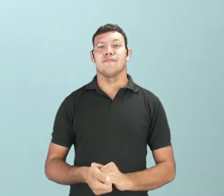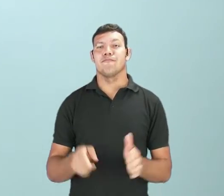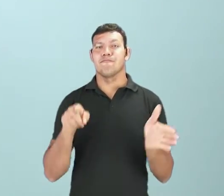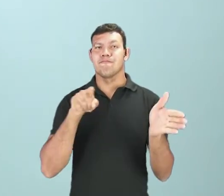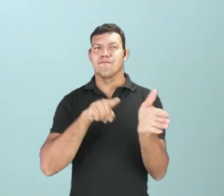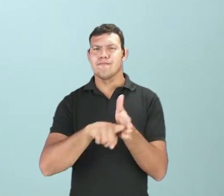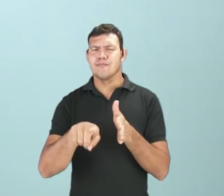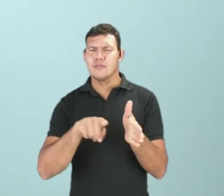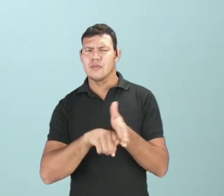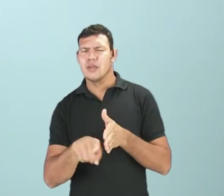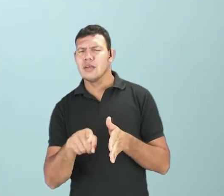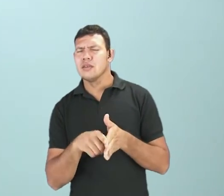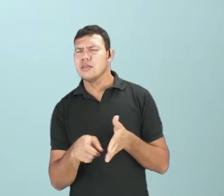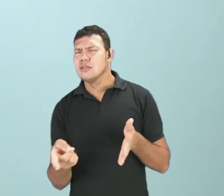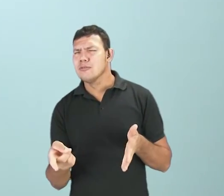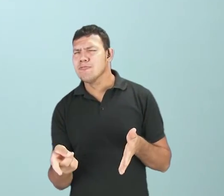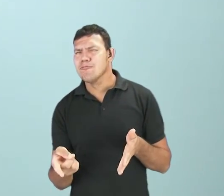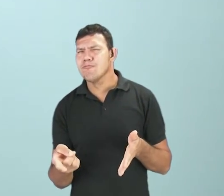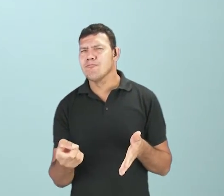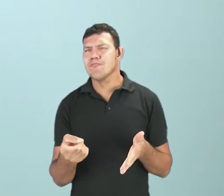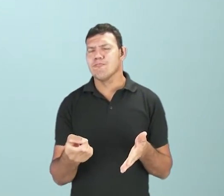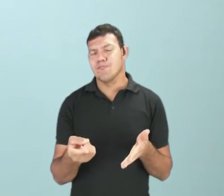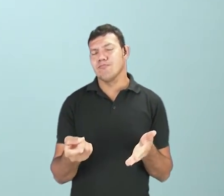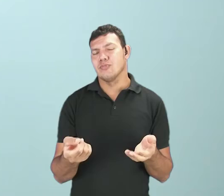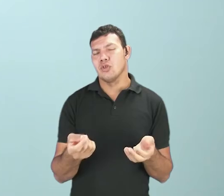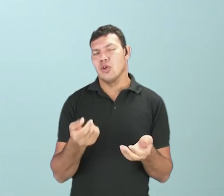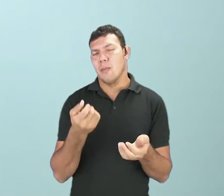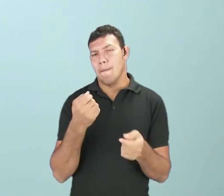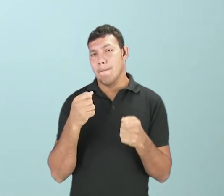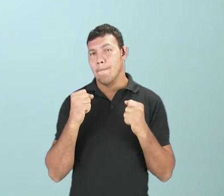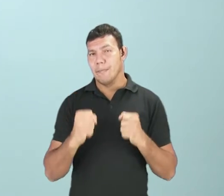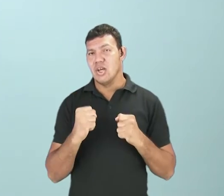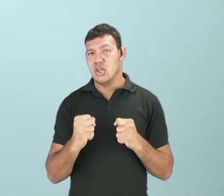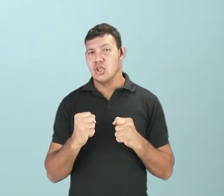que a gente vai poder trabalhar um pouquinho as coisas que nós vimos.